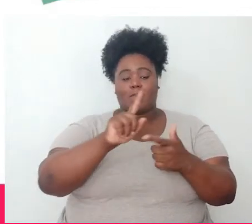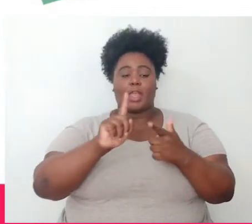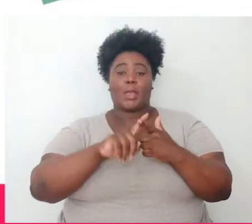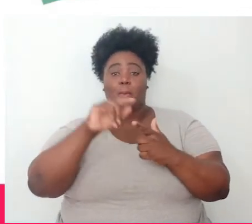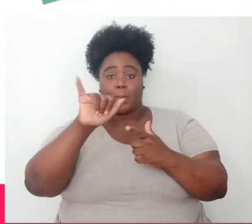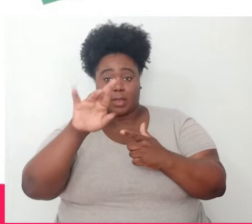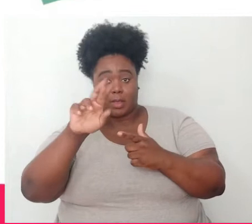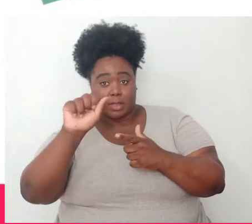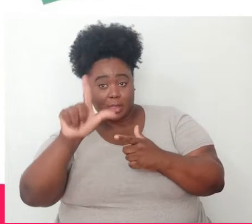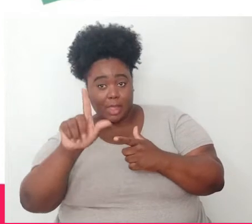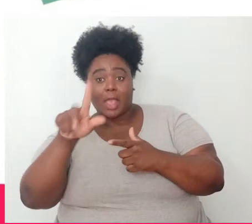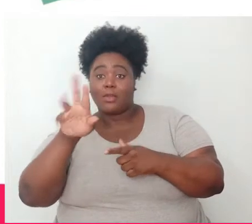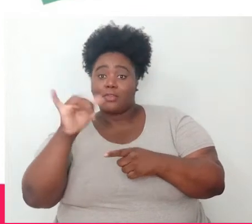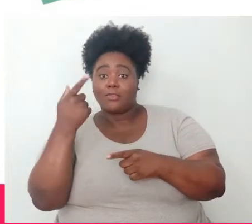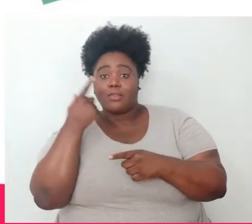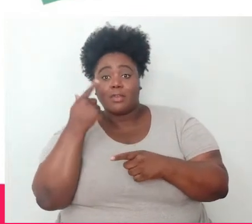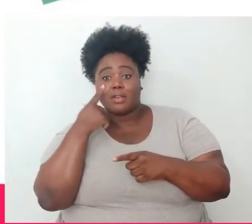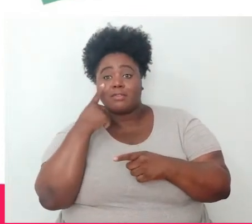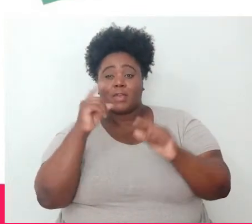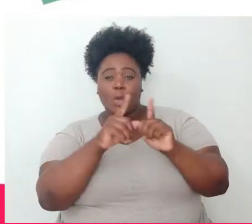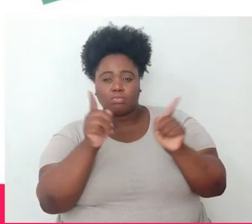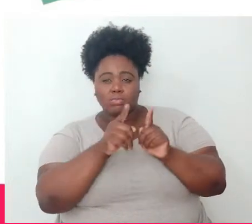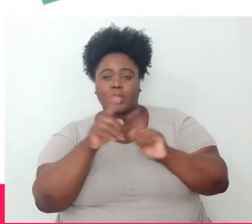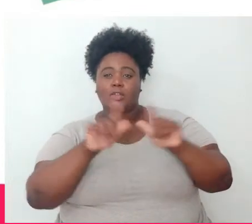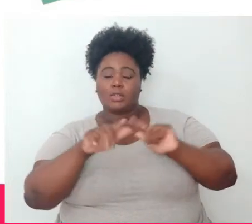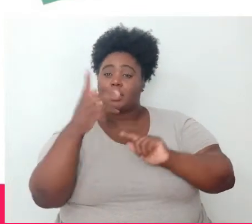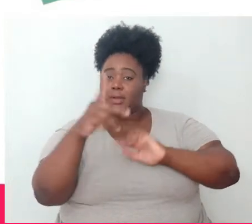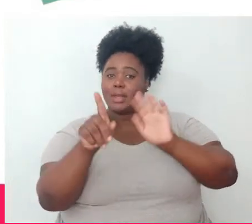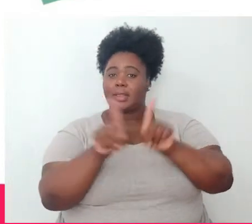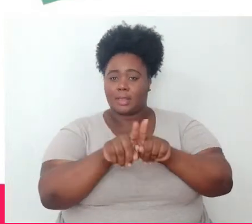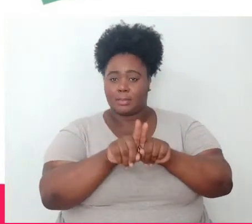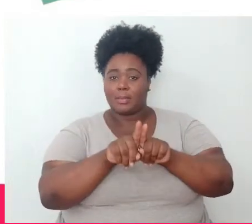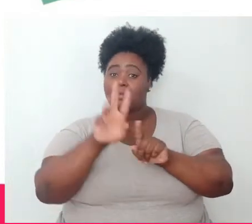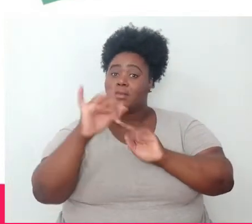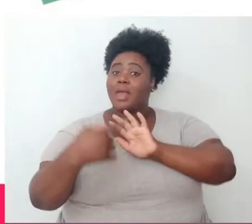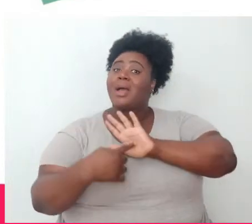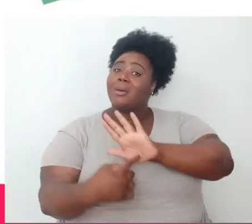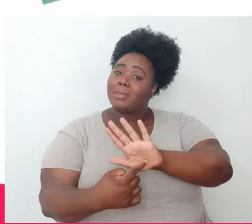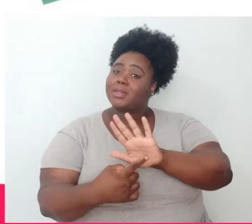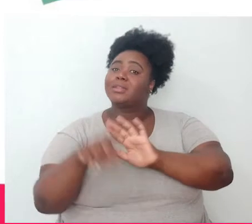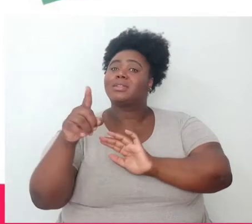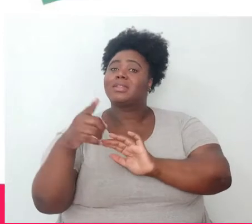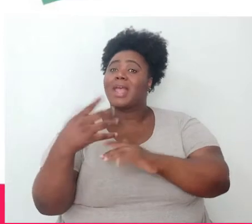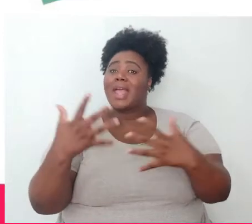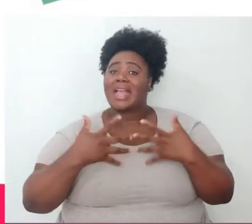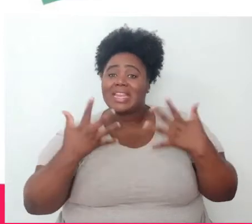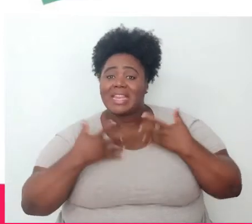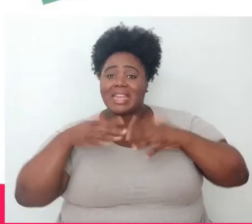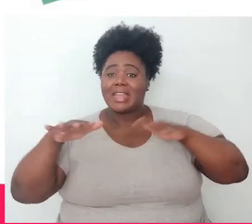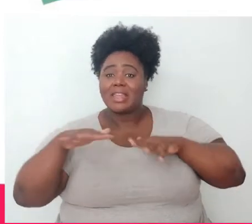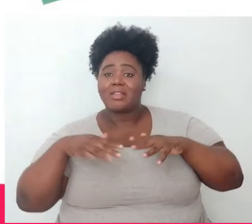Isael, que a gente vai ver um trechinho do trabalho dele também, né, apresentam aí provocações,